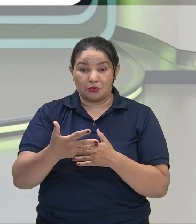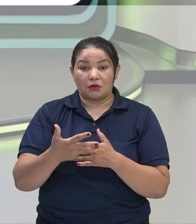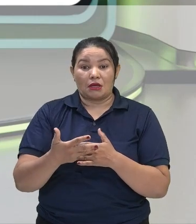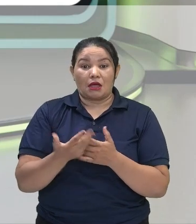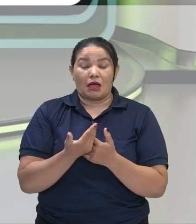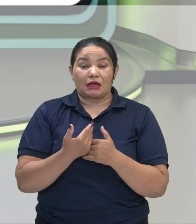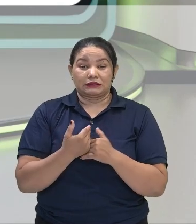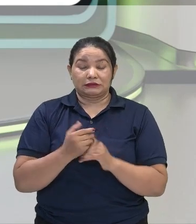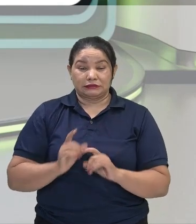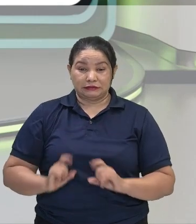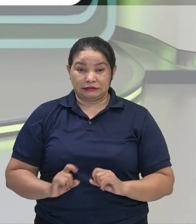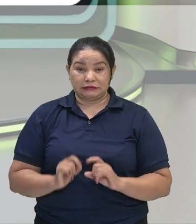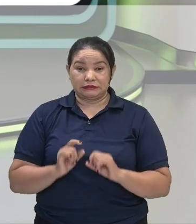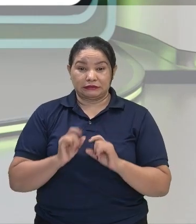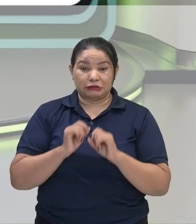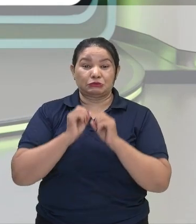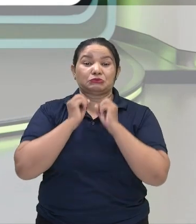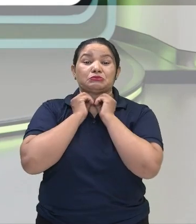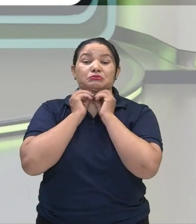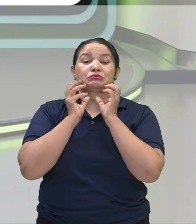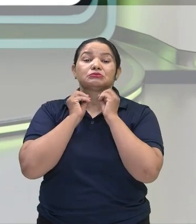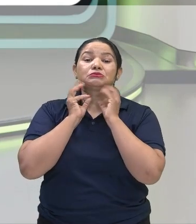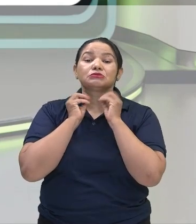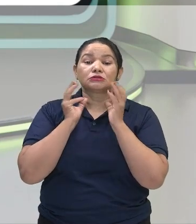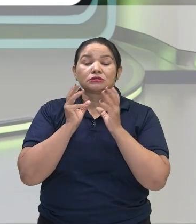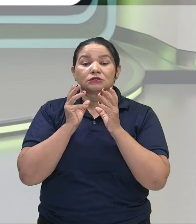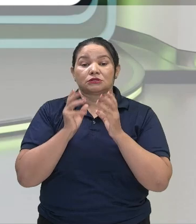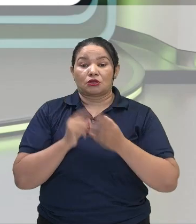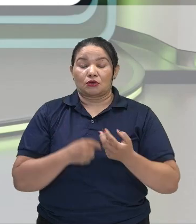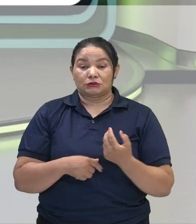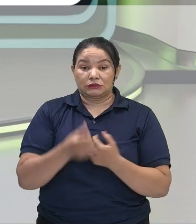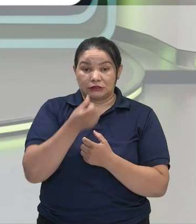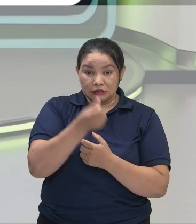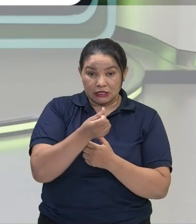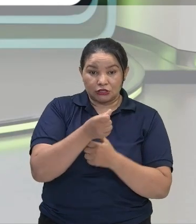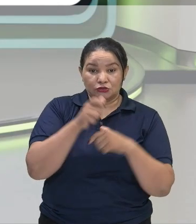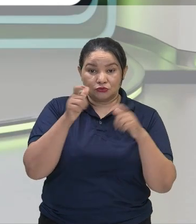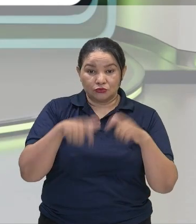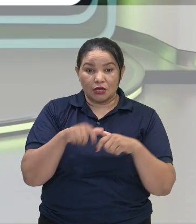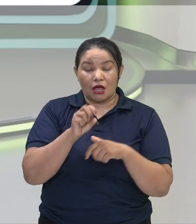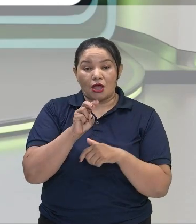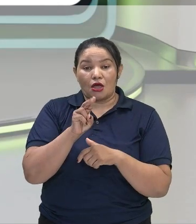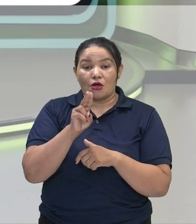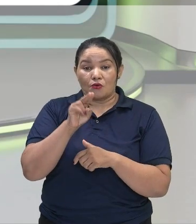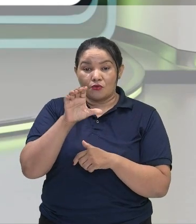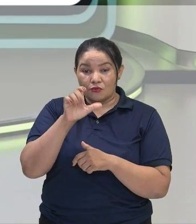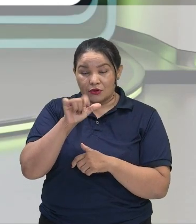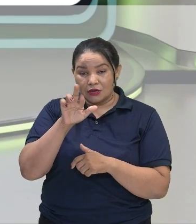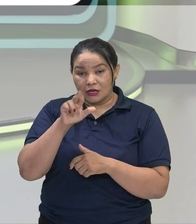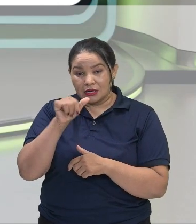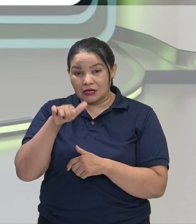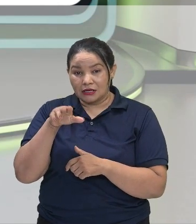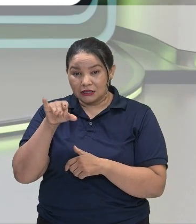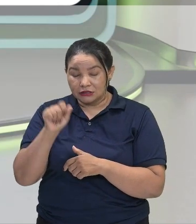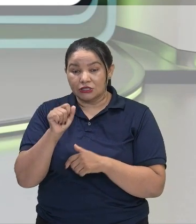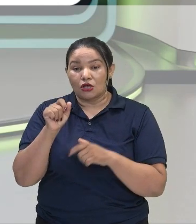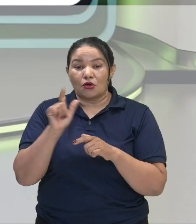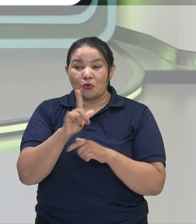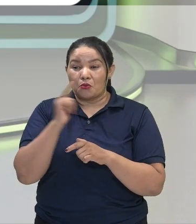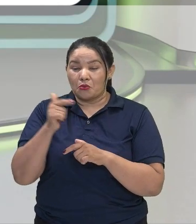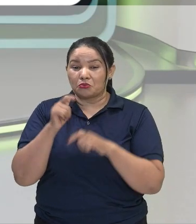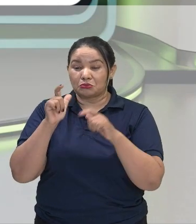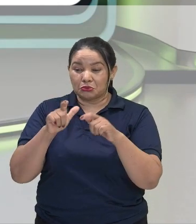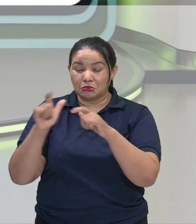de tireoide em 6.000 casos na Ucrânia, Belarus e Rússia. Então, outros lugares